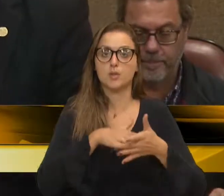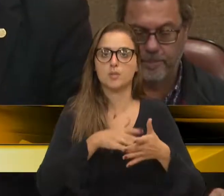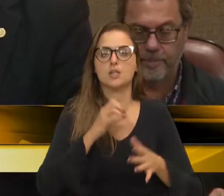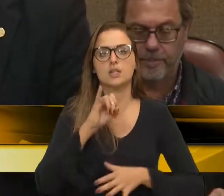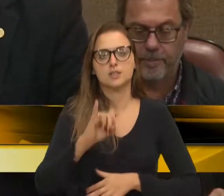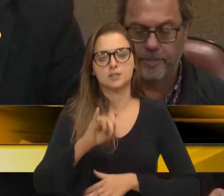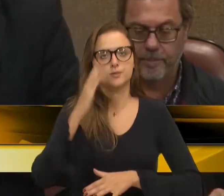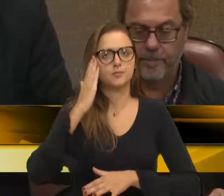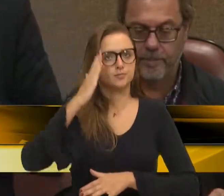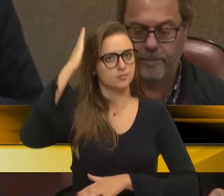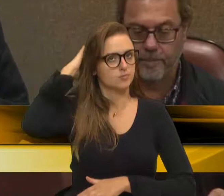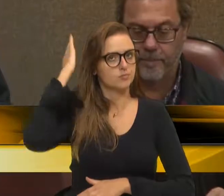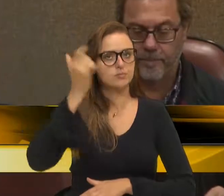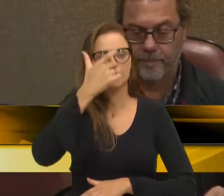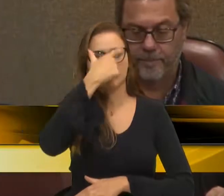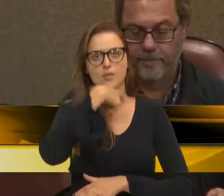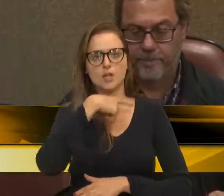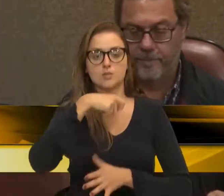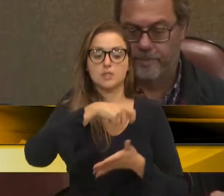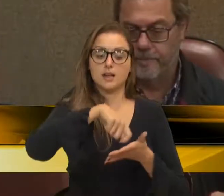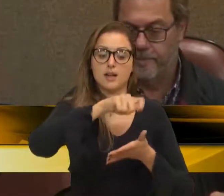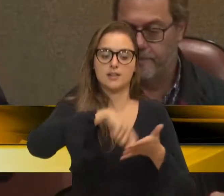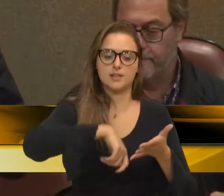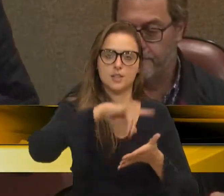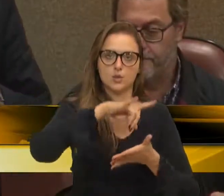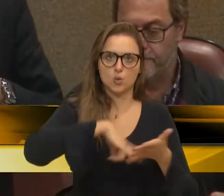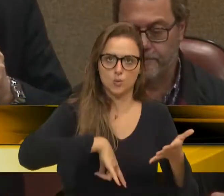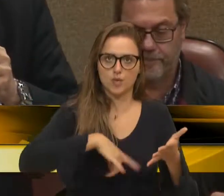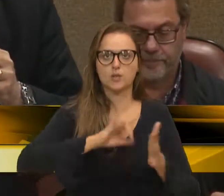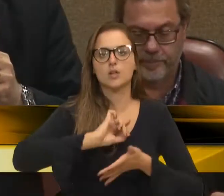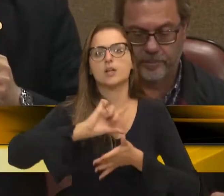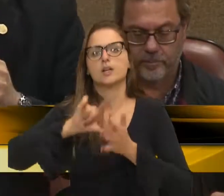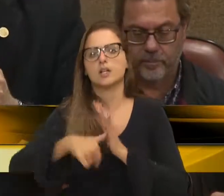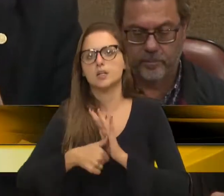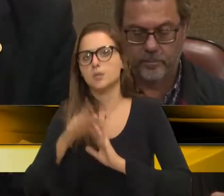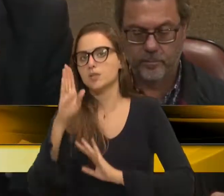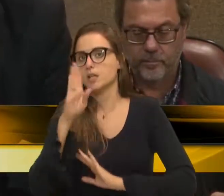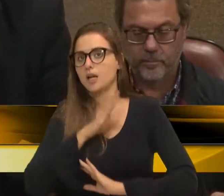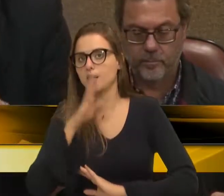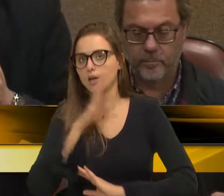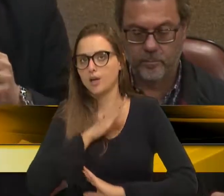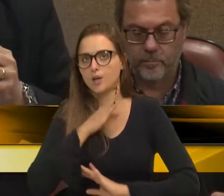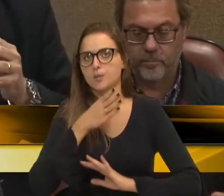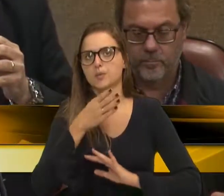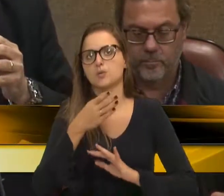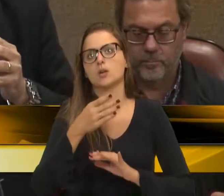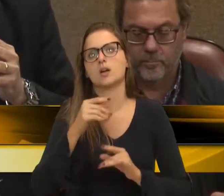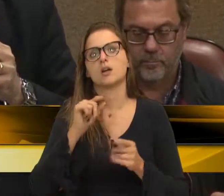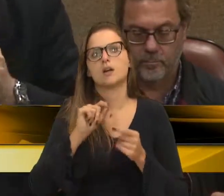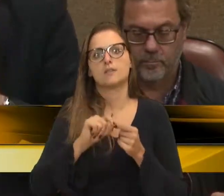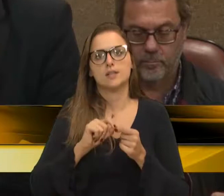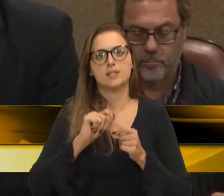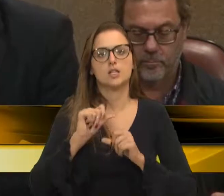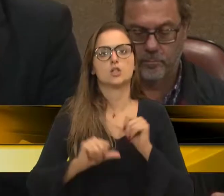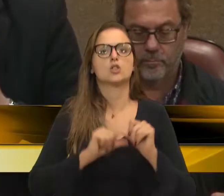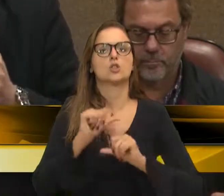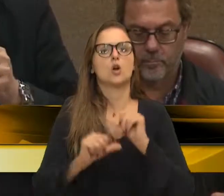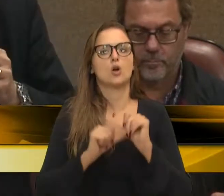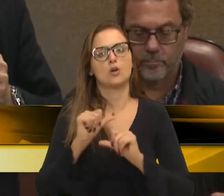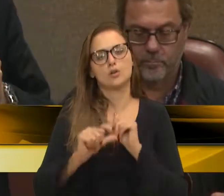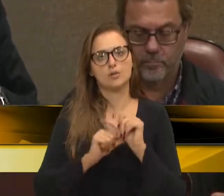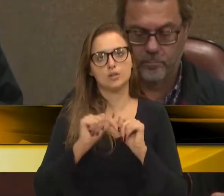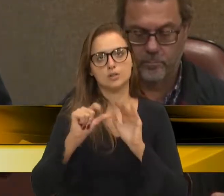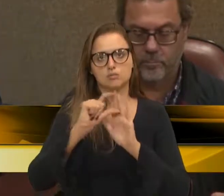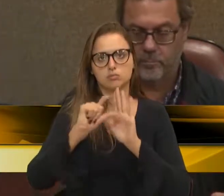achar que deve sancionar essa matéria e logo na sequência encaminhar as demais alterações, isso